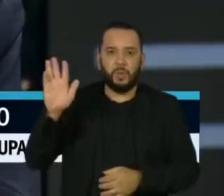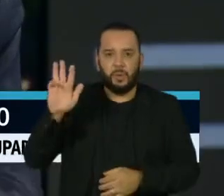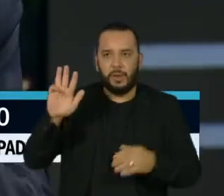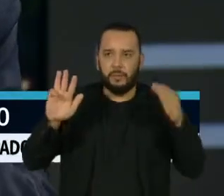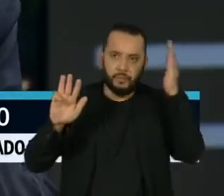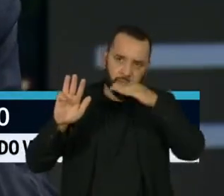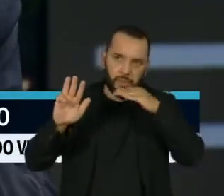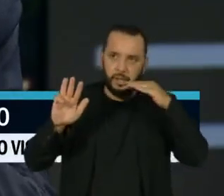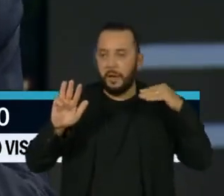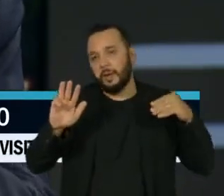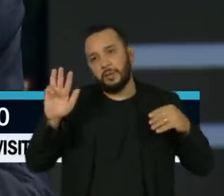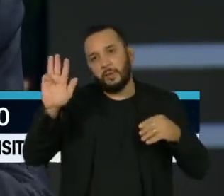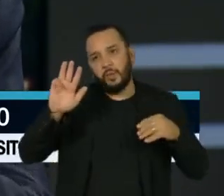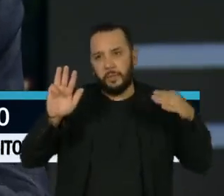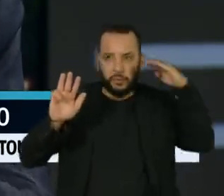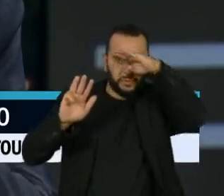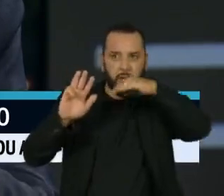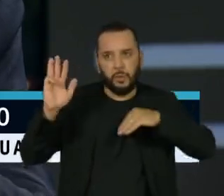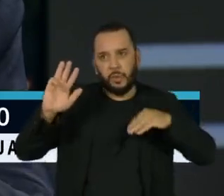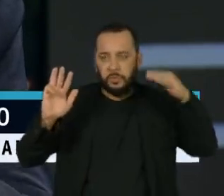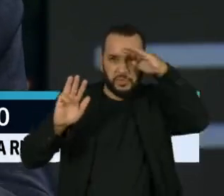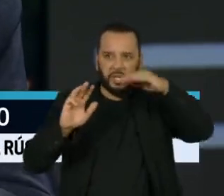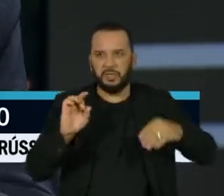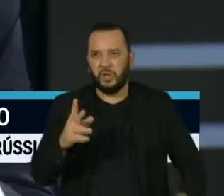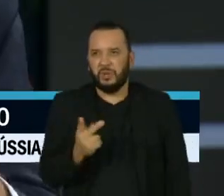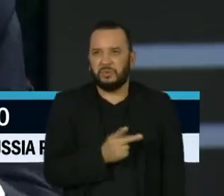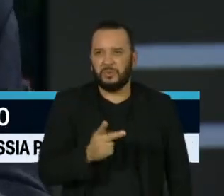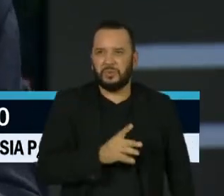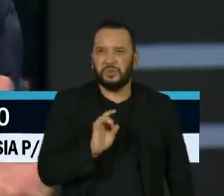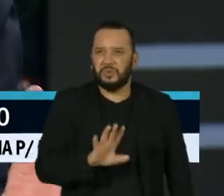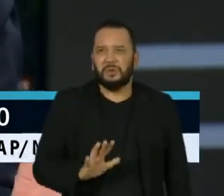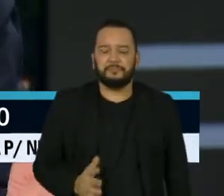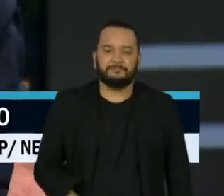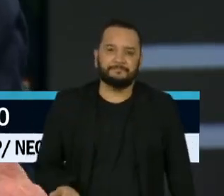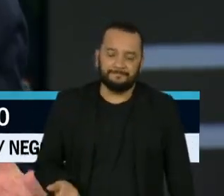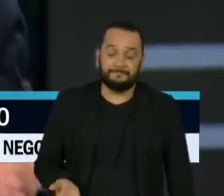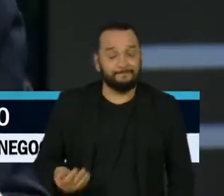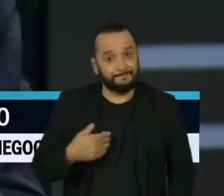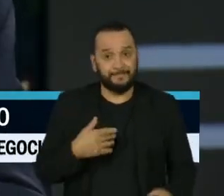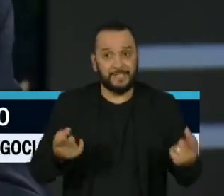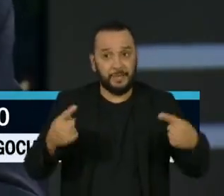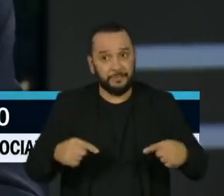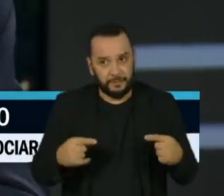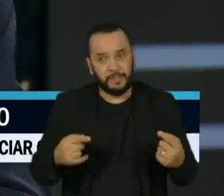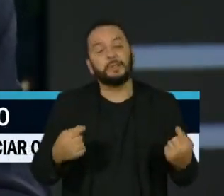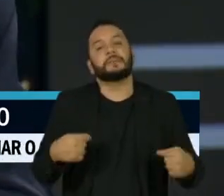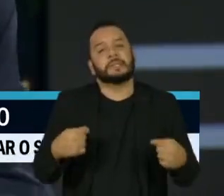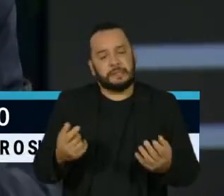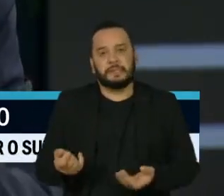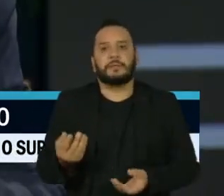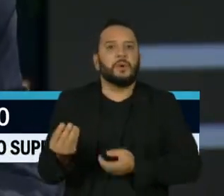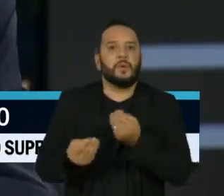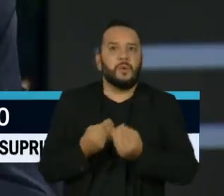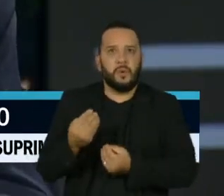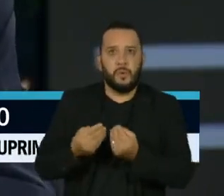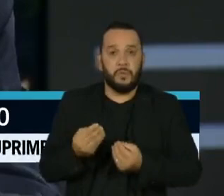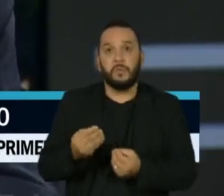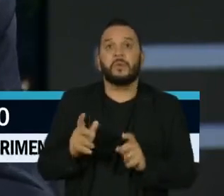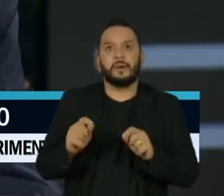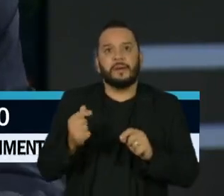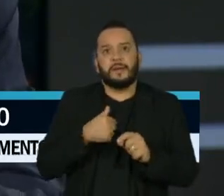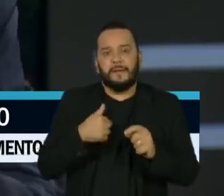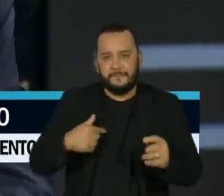bolsonaro em segundo a variação em relação aos percentuais tão desafio é esse E aí espera-se que começa a campanha em